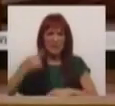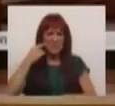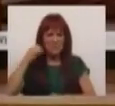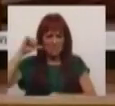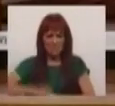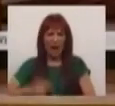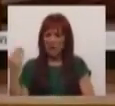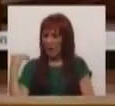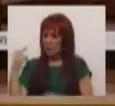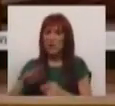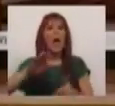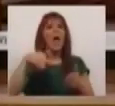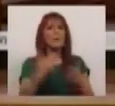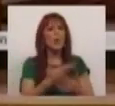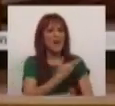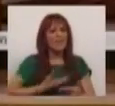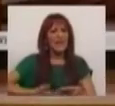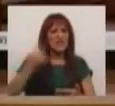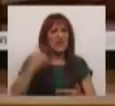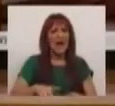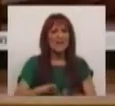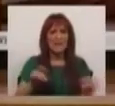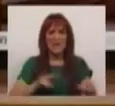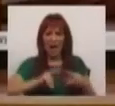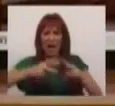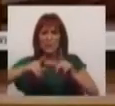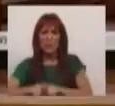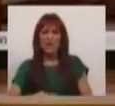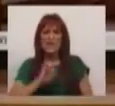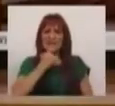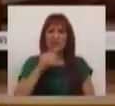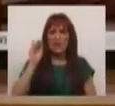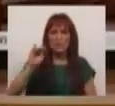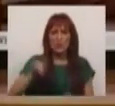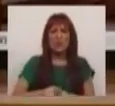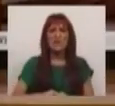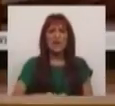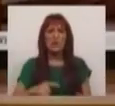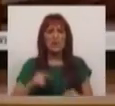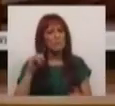recentes e há propostas antigas, como as das alterações ao sigilo bancário para a